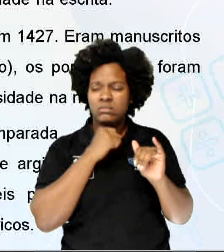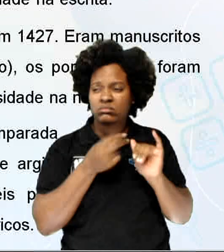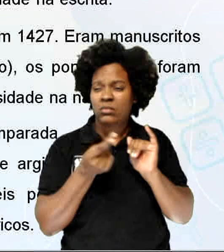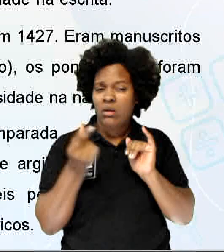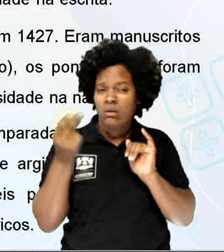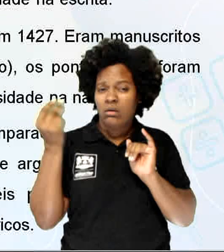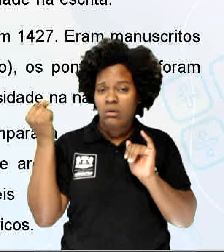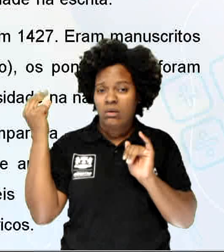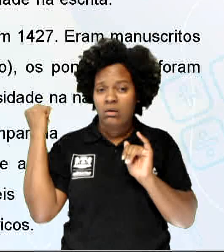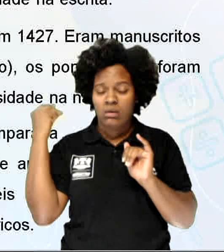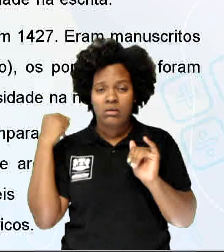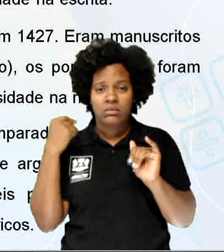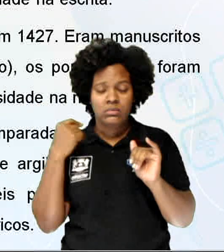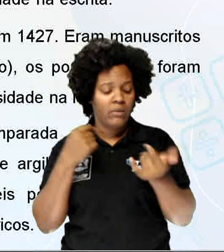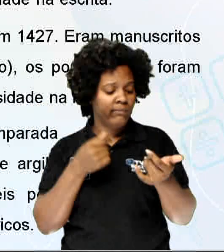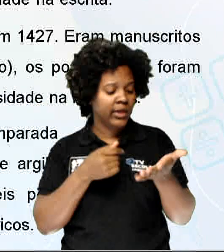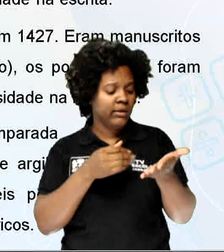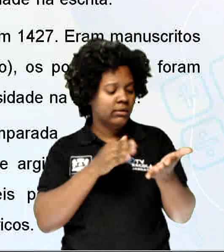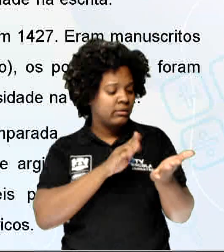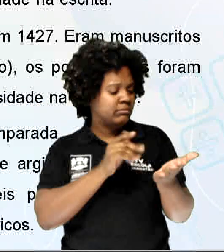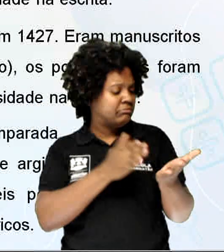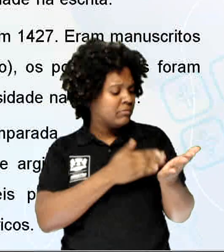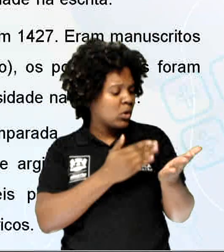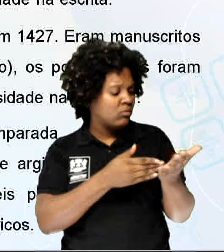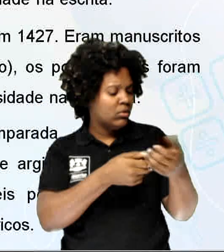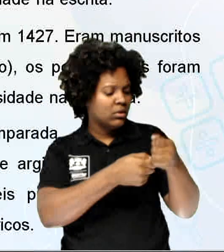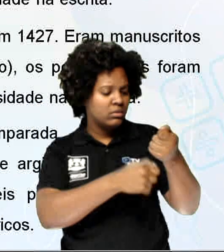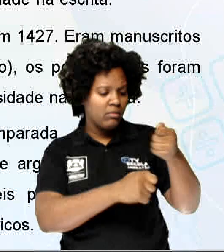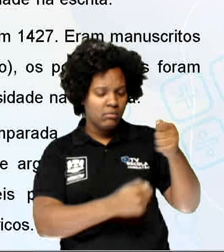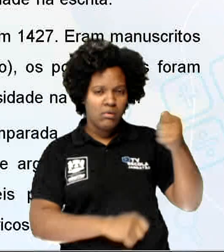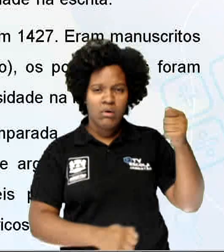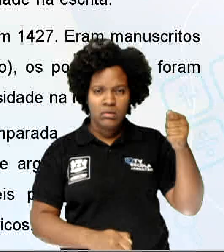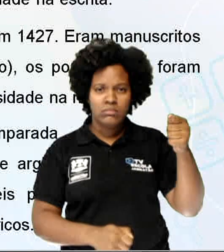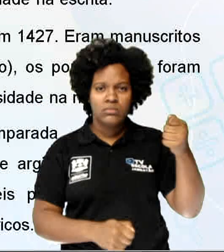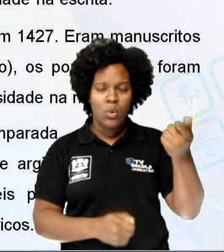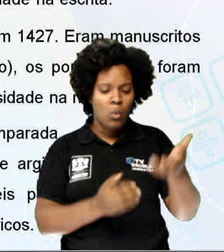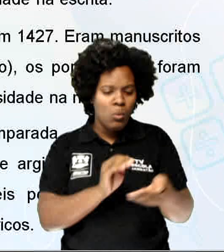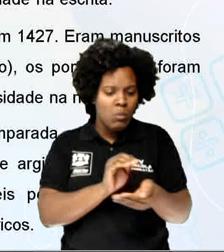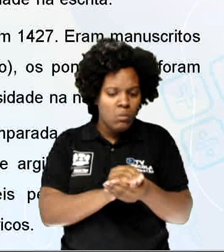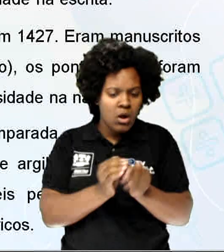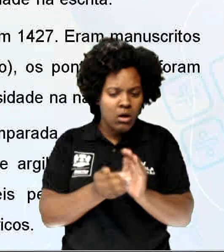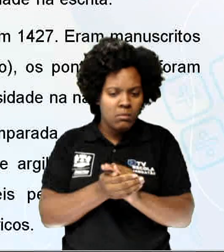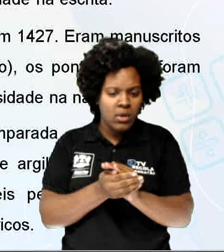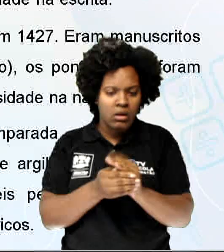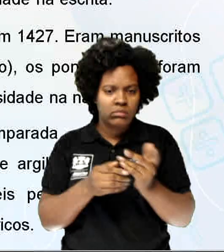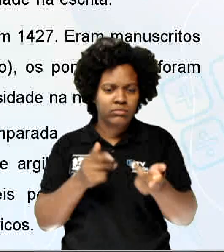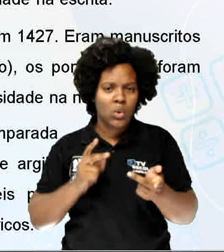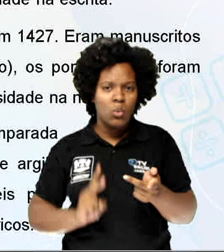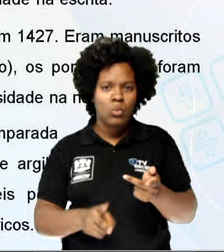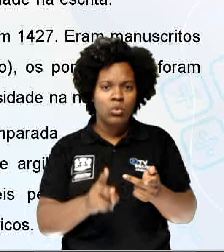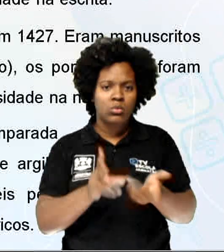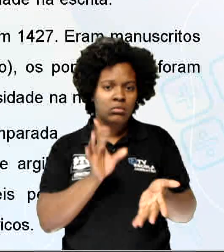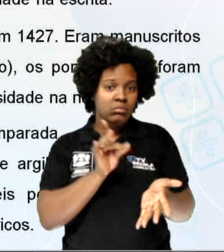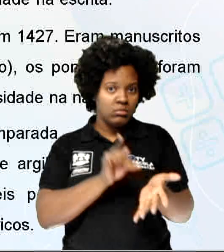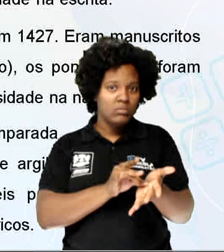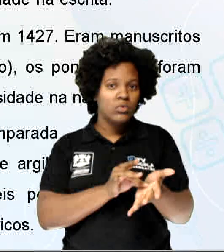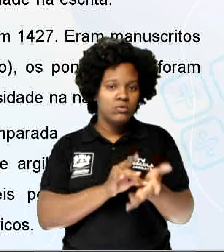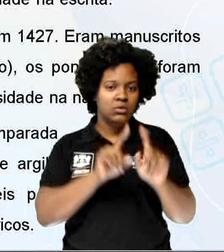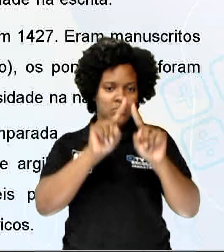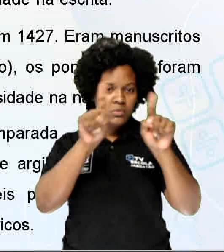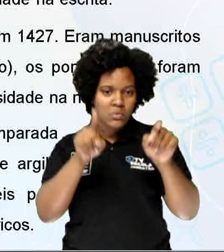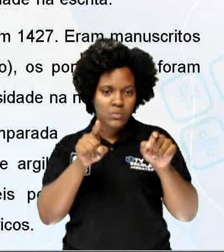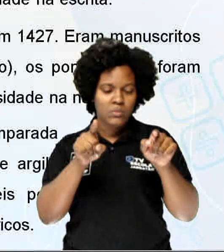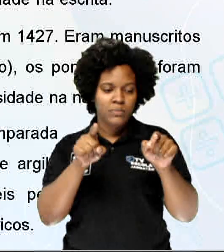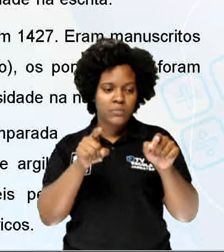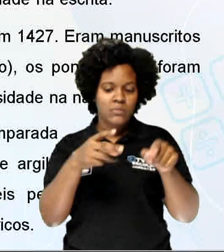folhas de pergaminho ou tábuas de argila, continua firme. Fecha aspas. Terceiro